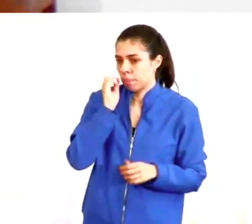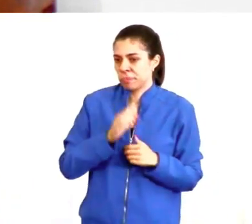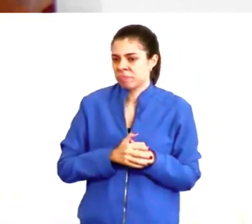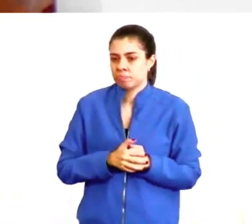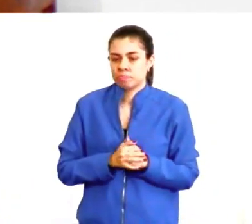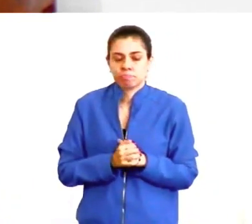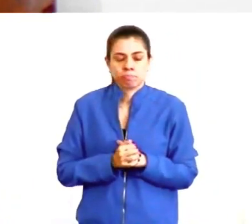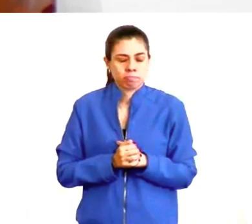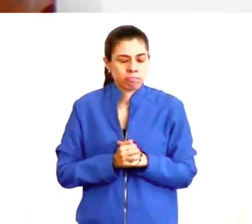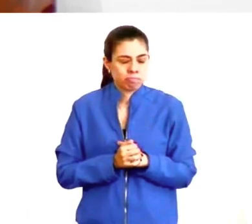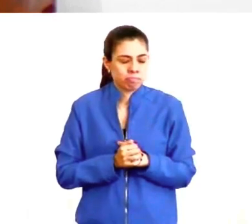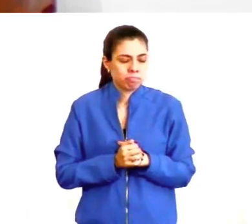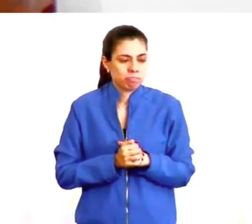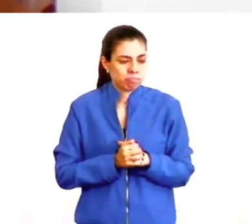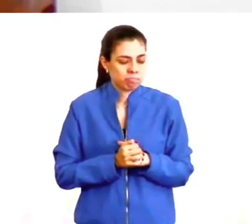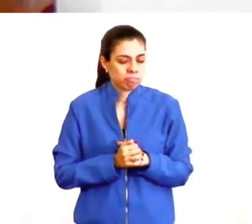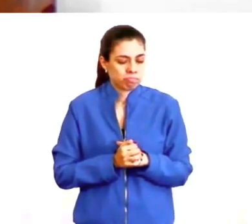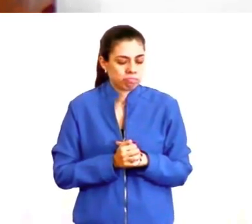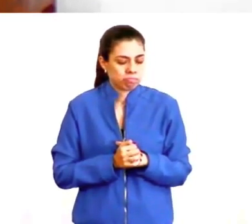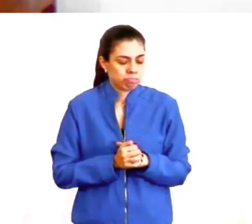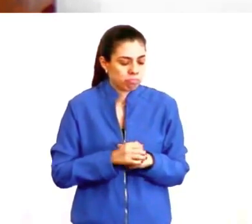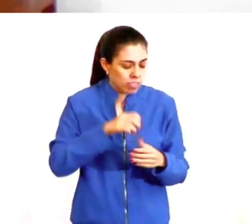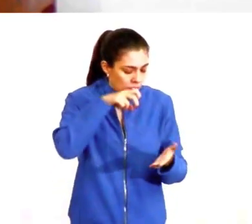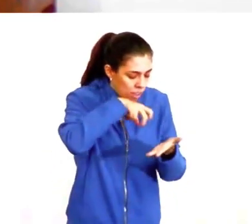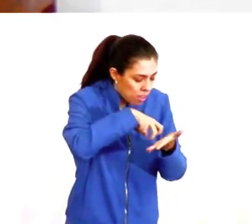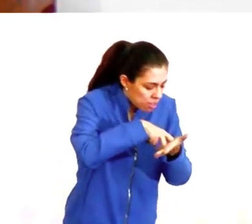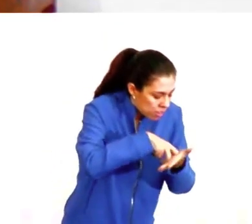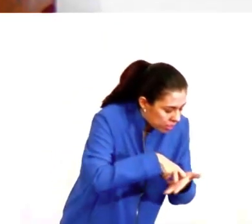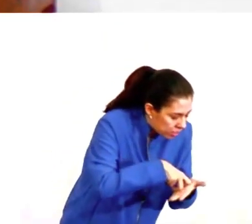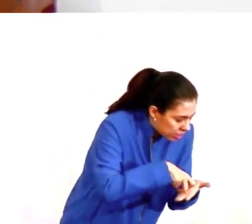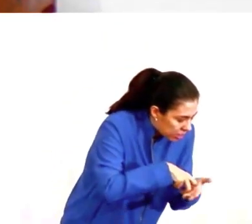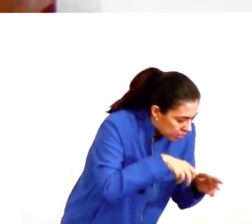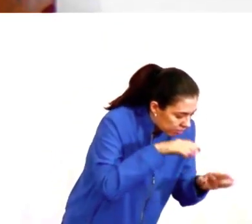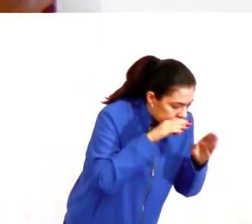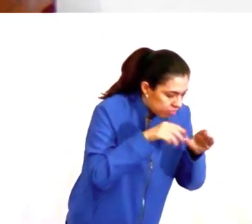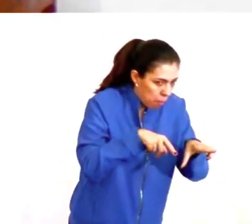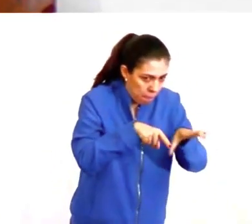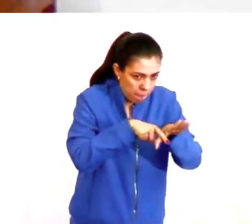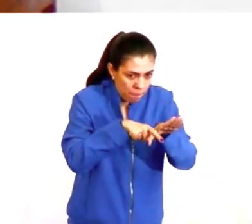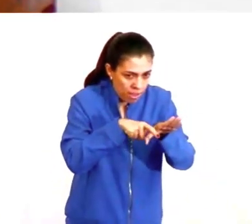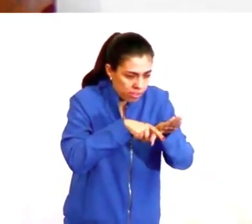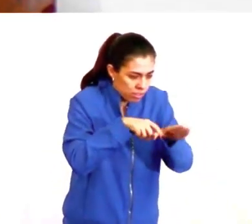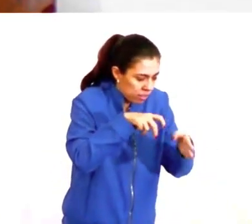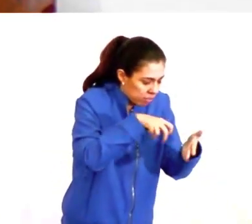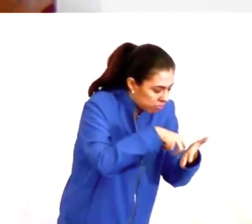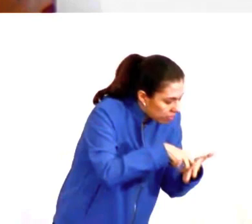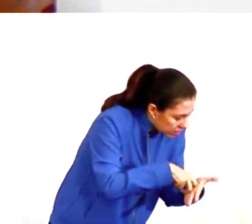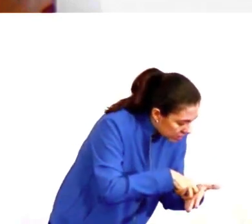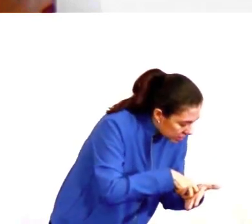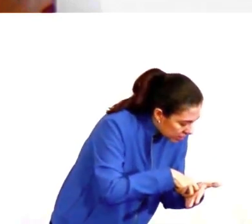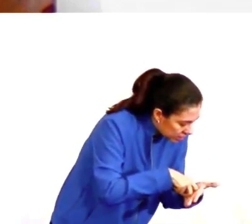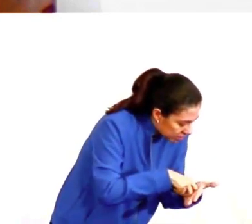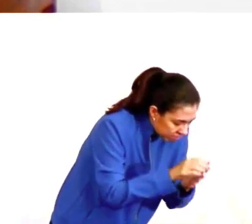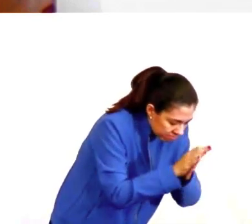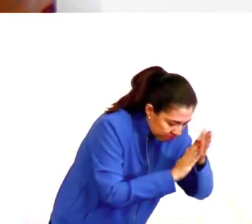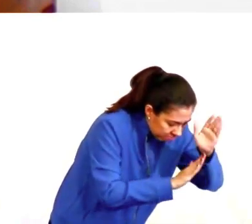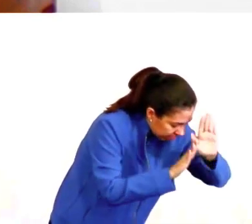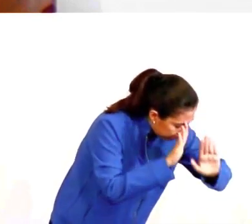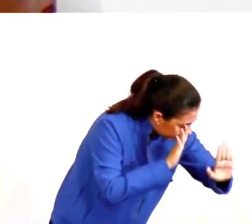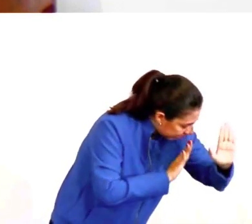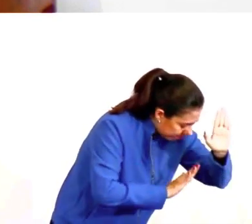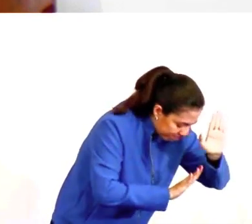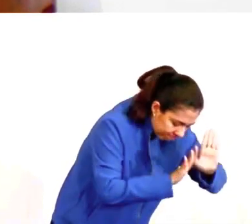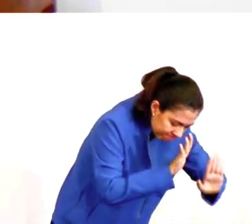e então adorar. Quanto tempo? 1 minuto? 2